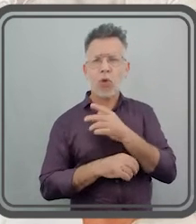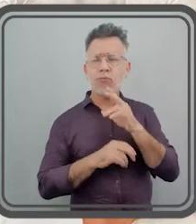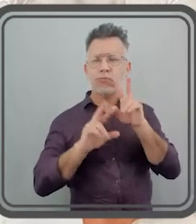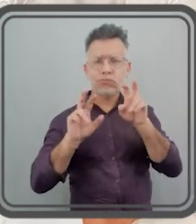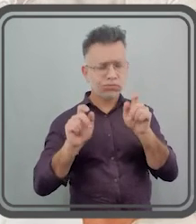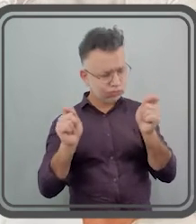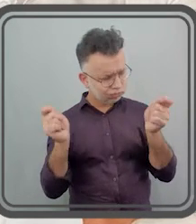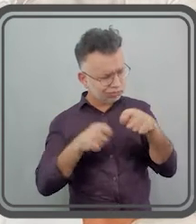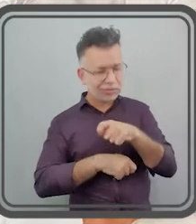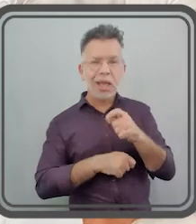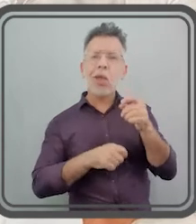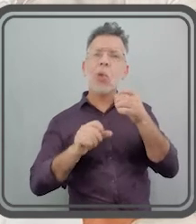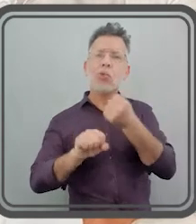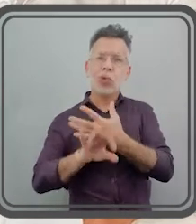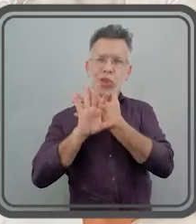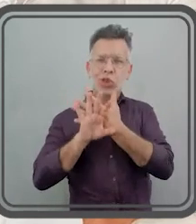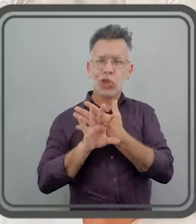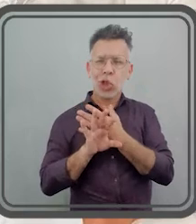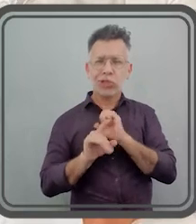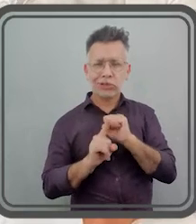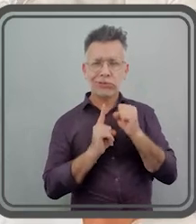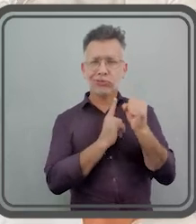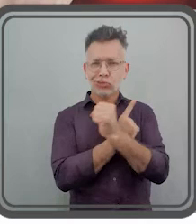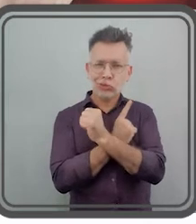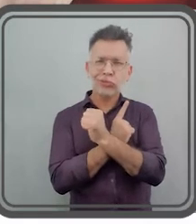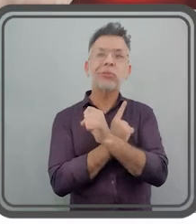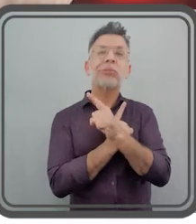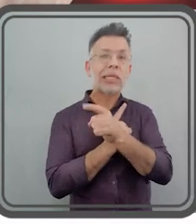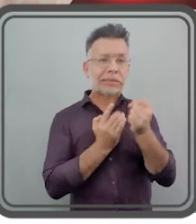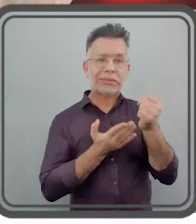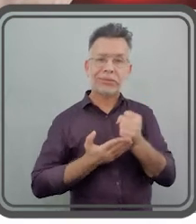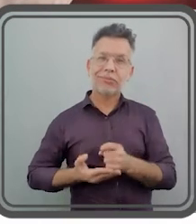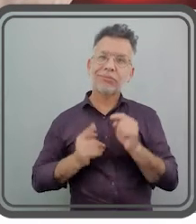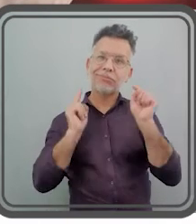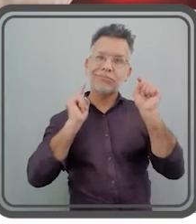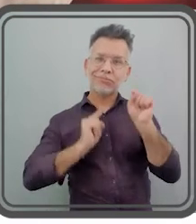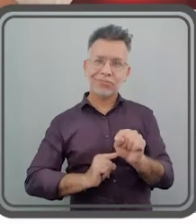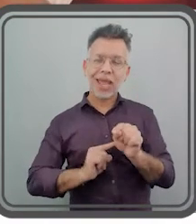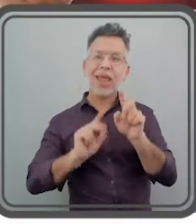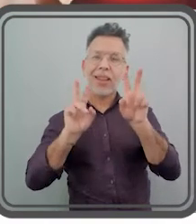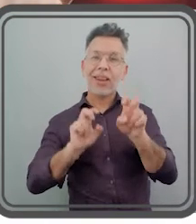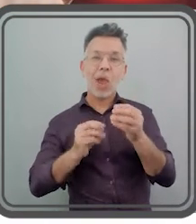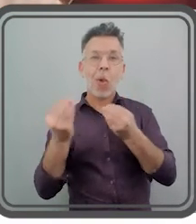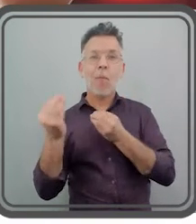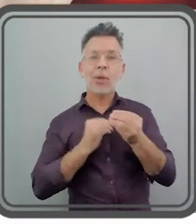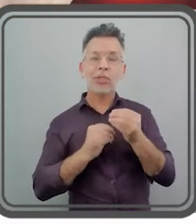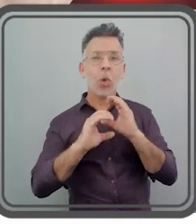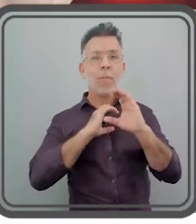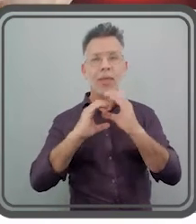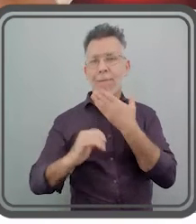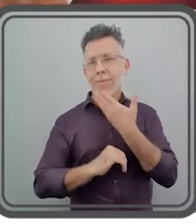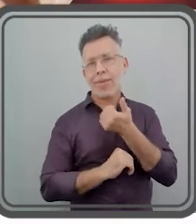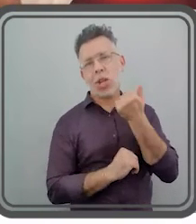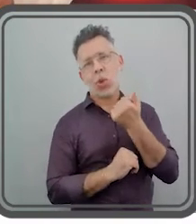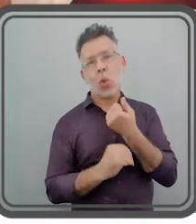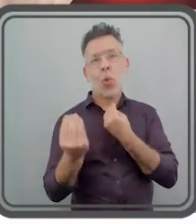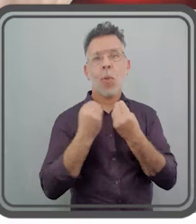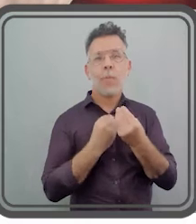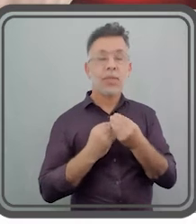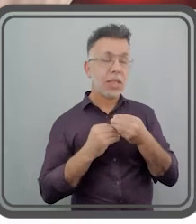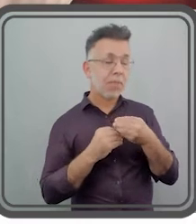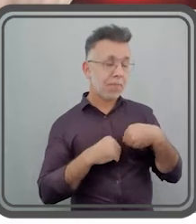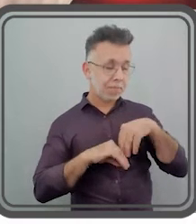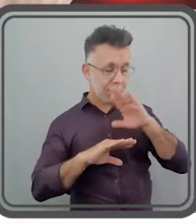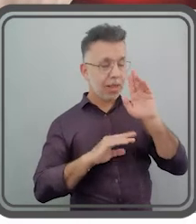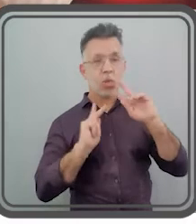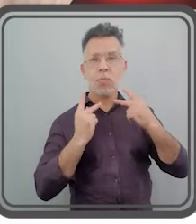mundo novas competências no intoxi chow-chow é onde a gente vai estar trazendo aqui esse tema de corrente pode se comunicar melhor como a gente pode